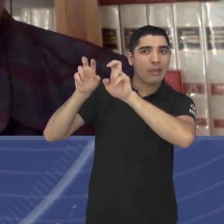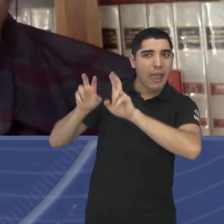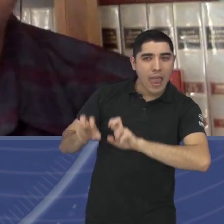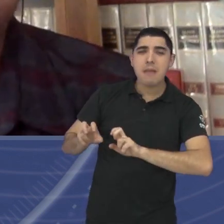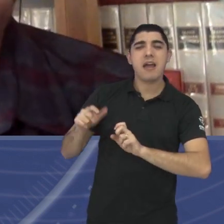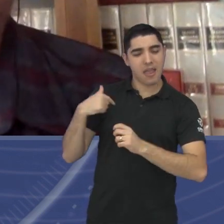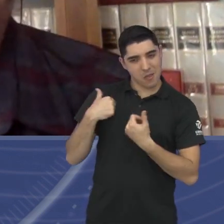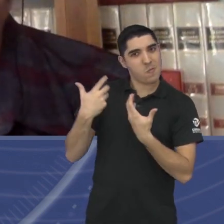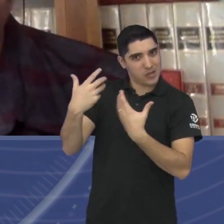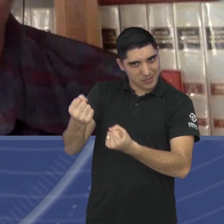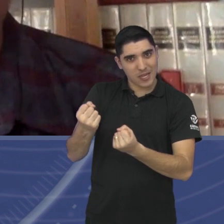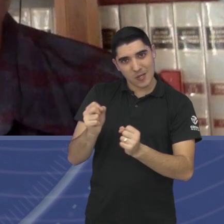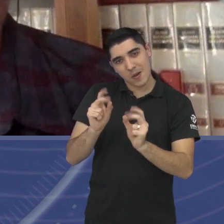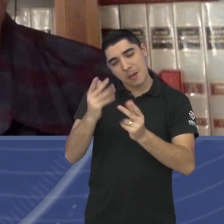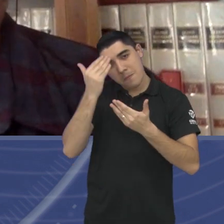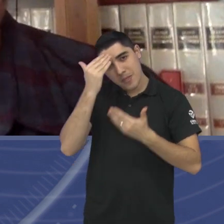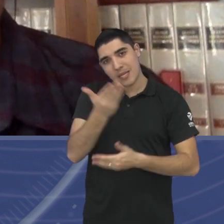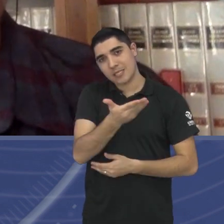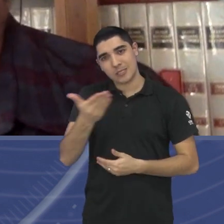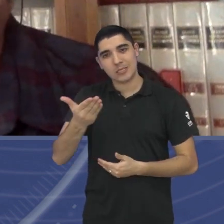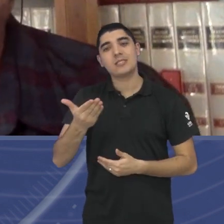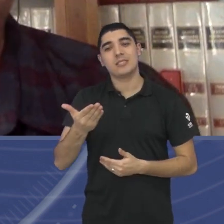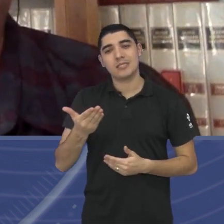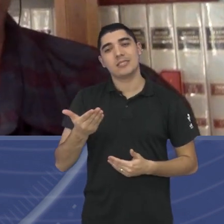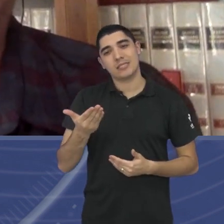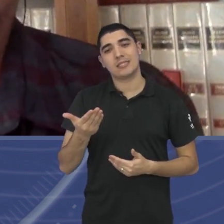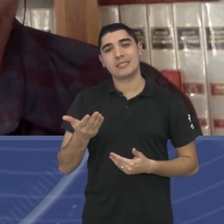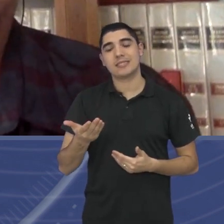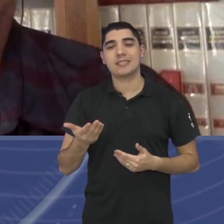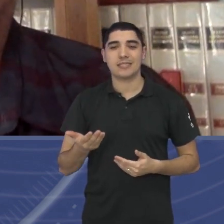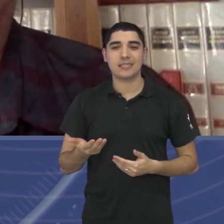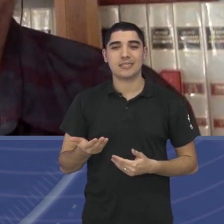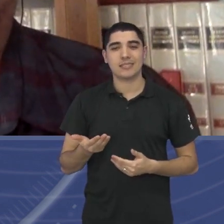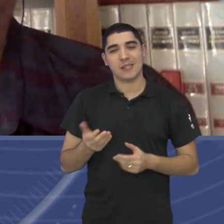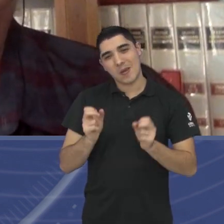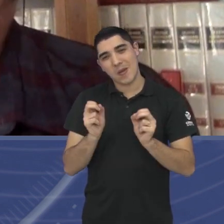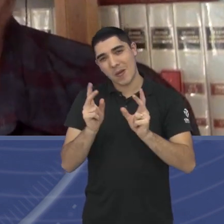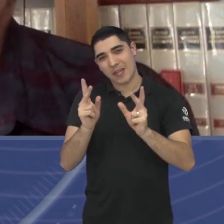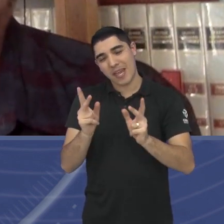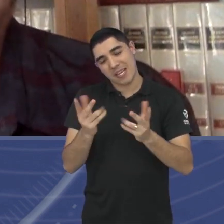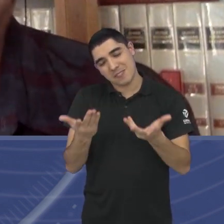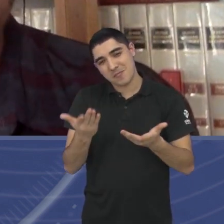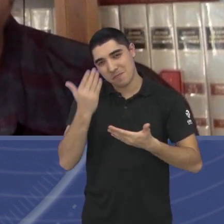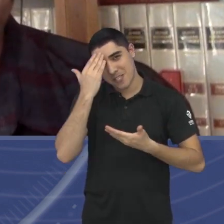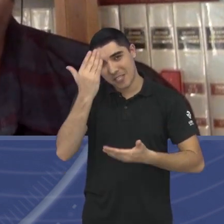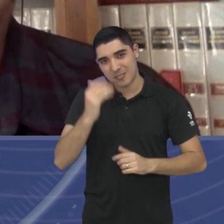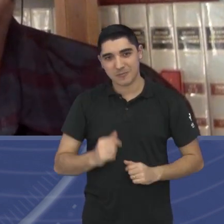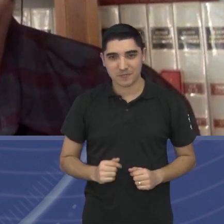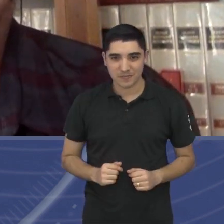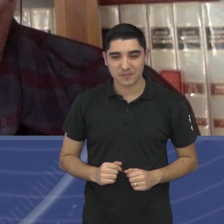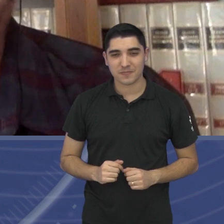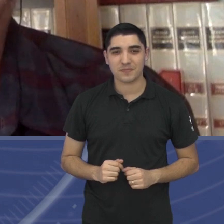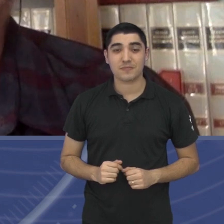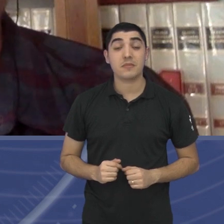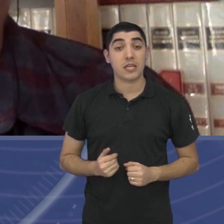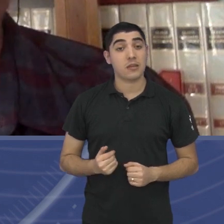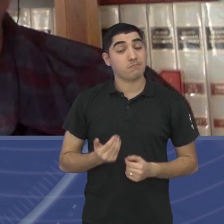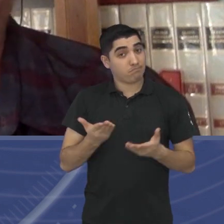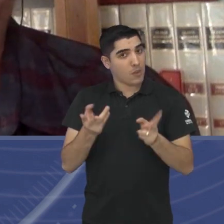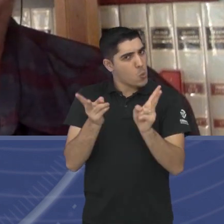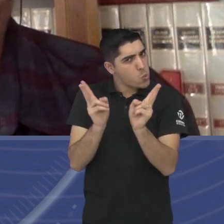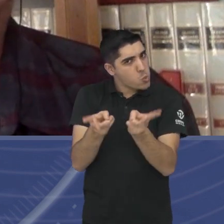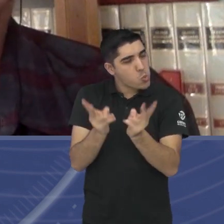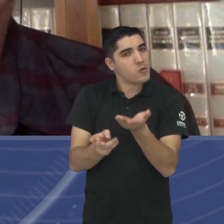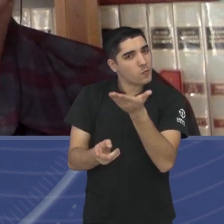outra coisa, estou por aí. Agradeço a todos e, ok, é isso. esse assunto Obrigado.